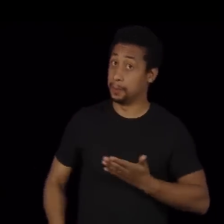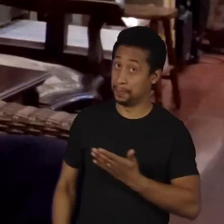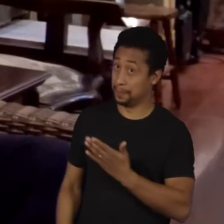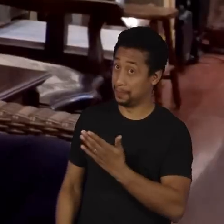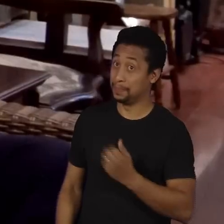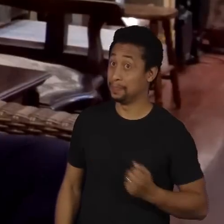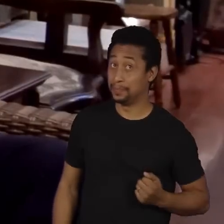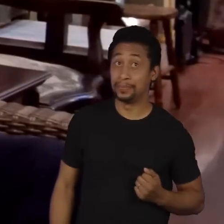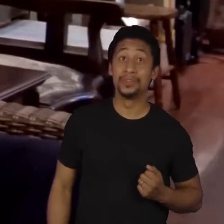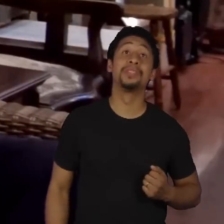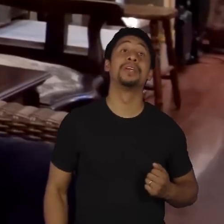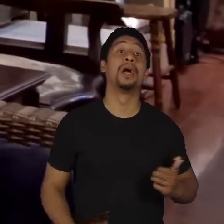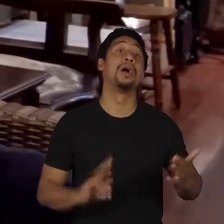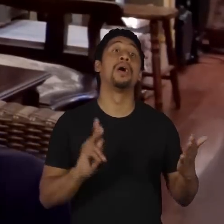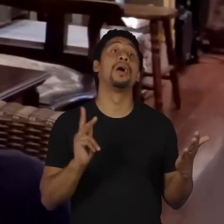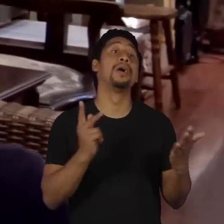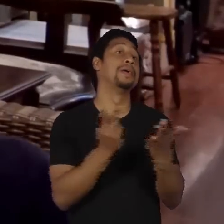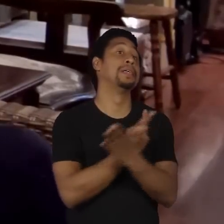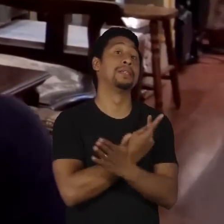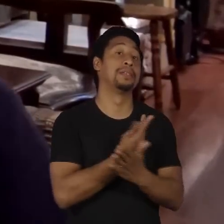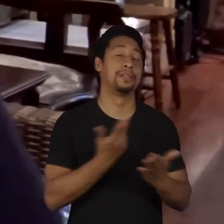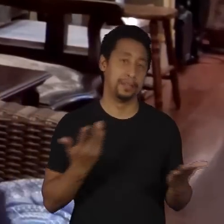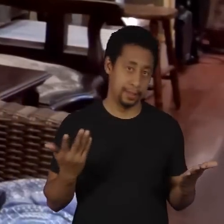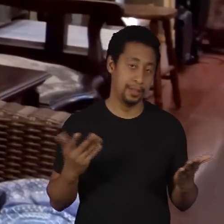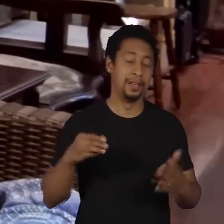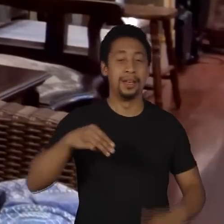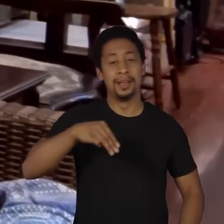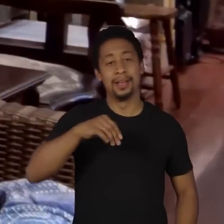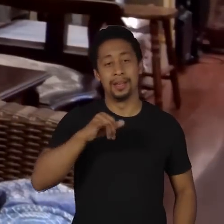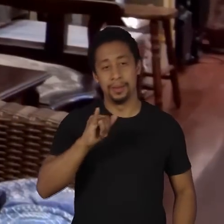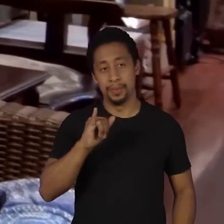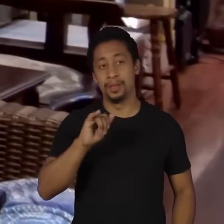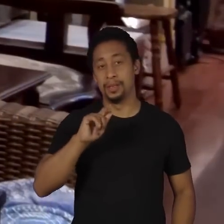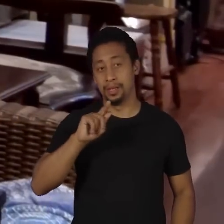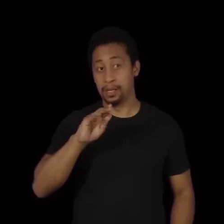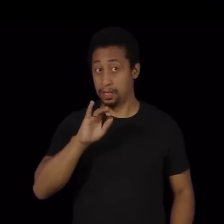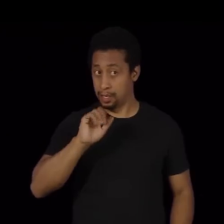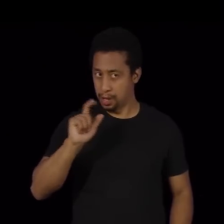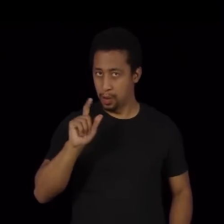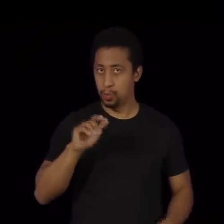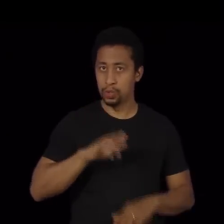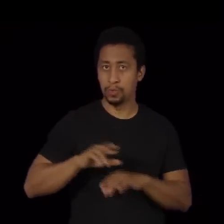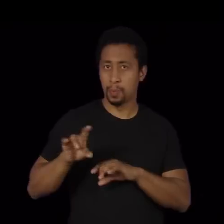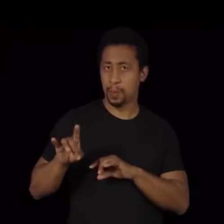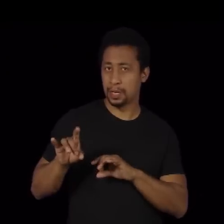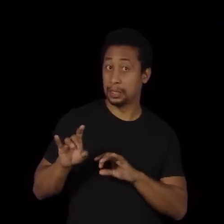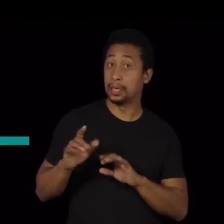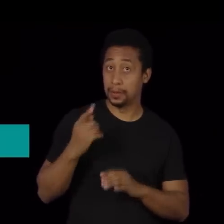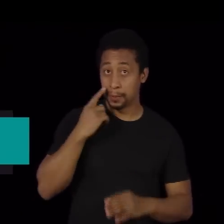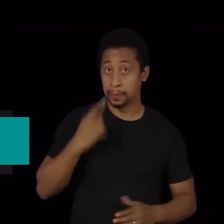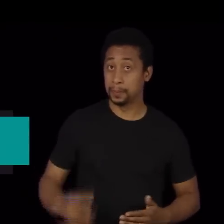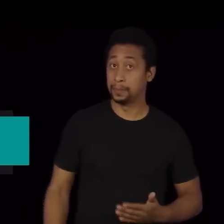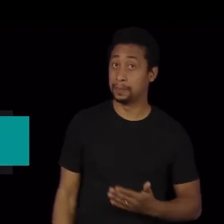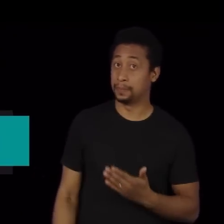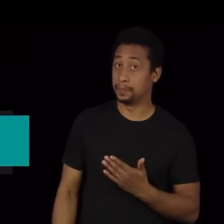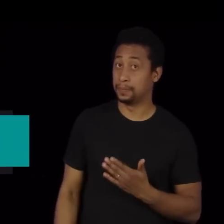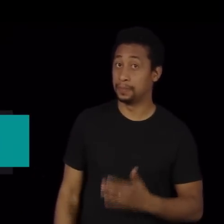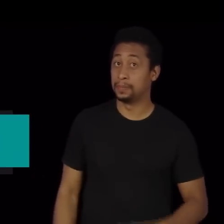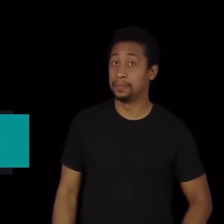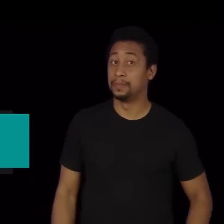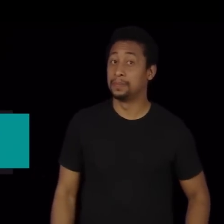E aí ela começava com uma técnica. Fez alguma coisa que ela devesse, que ela